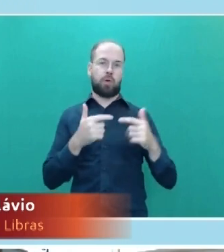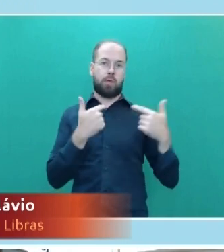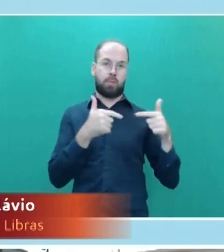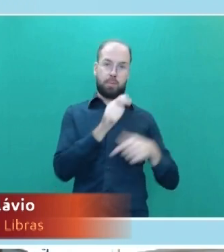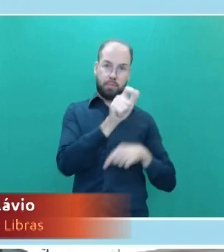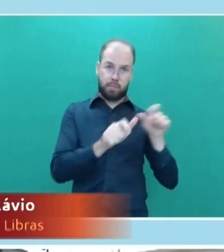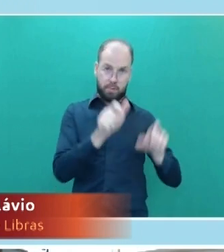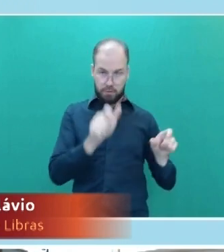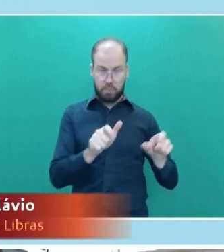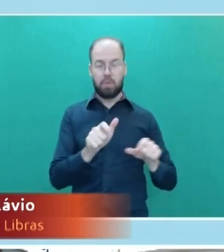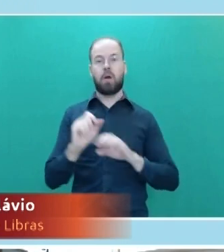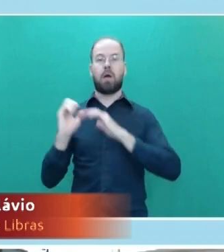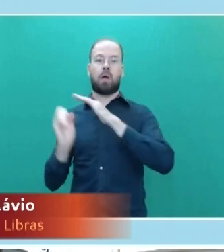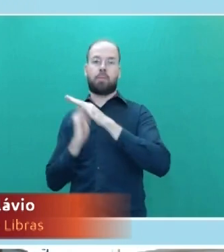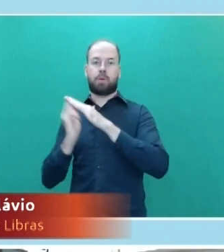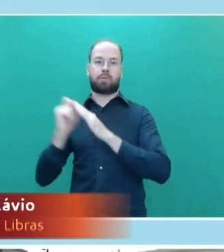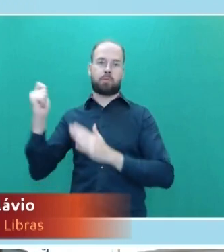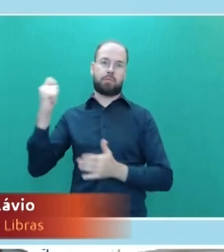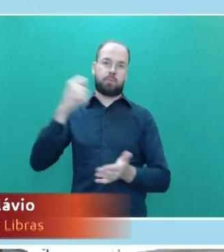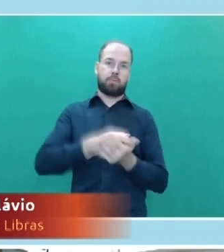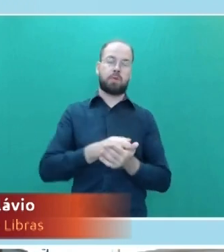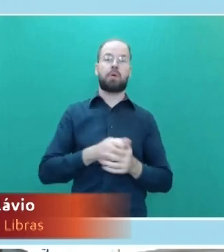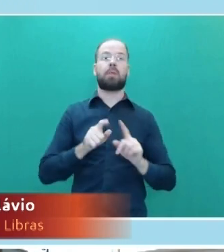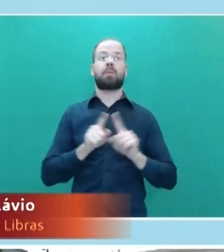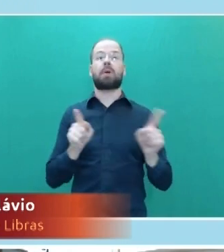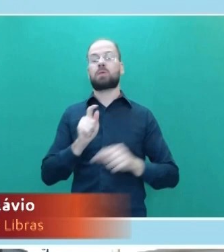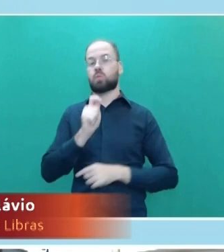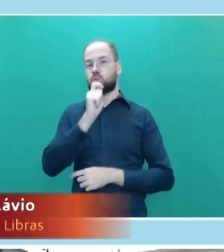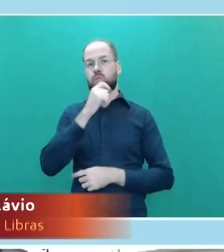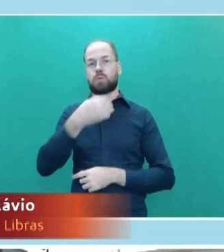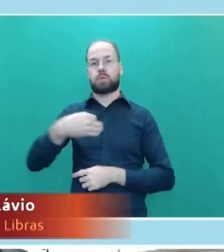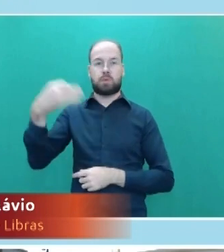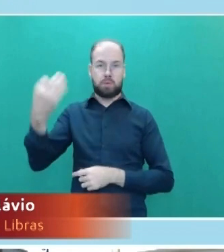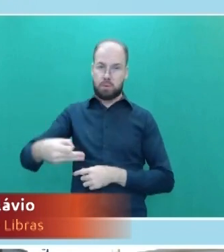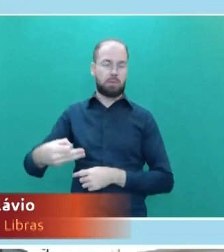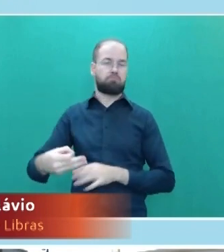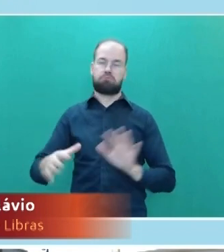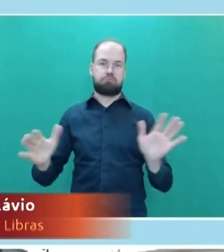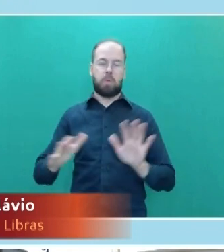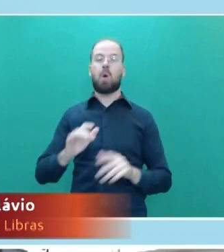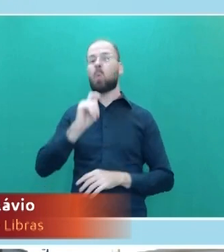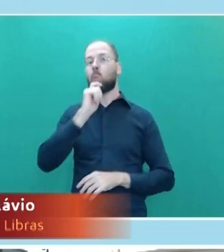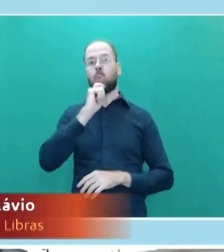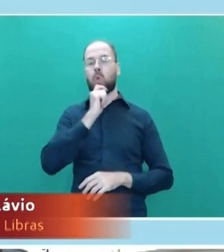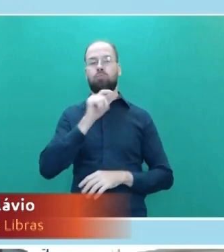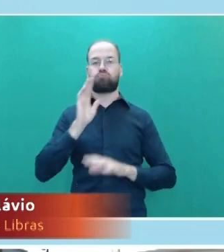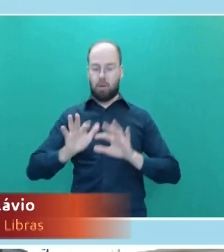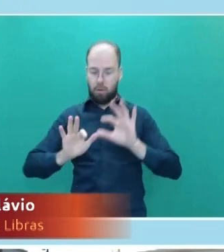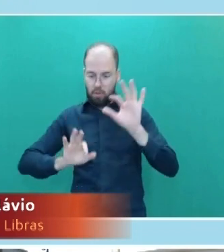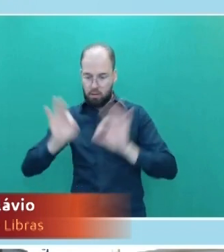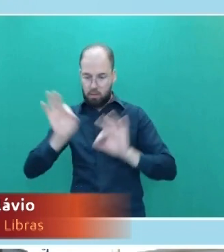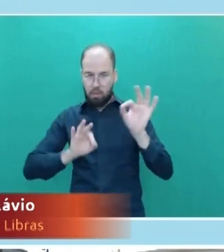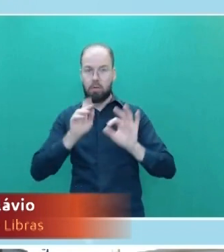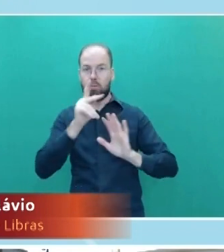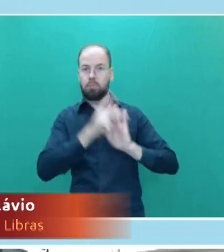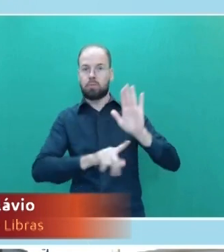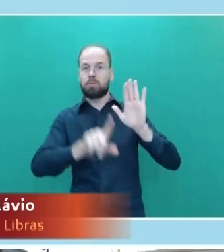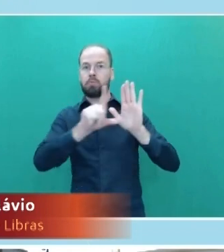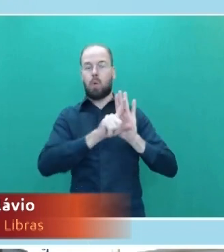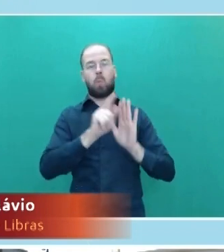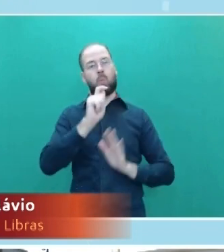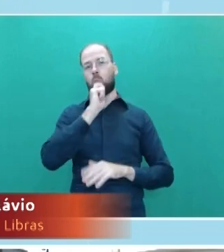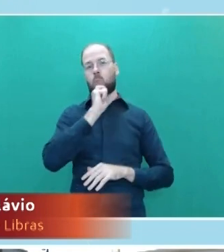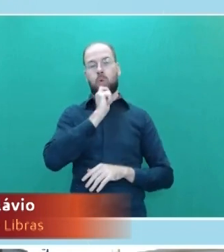tem a certeza porque ainda não foi feito o texto pelo atual governo. Mas é que sim, pelo menos isso